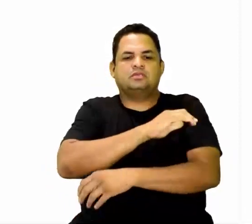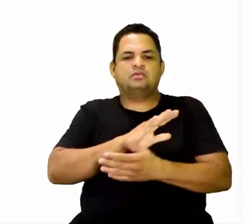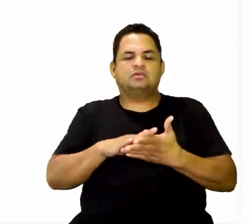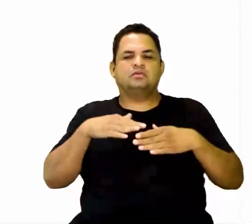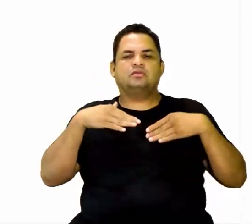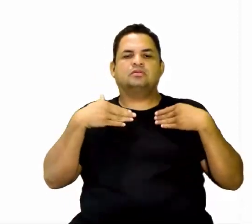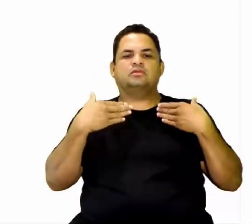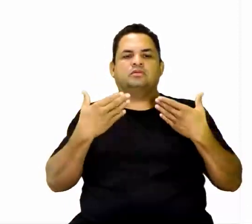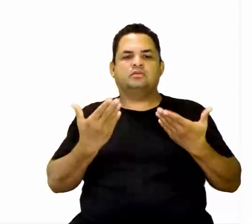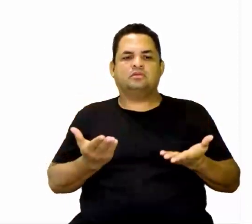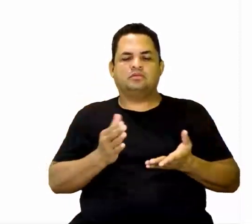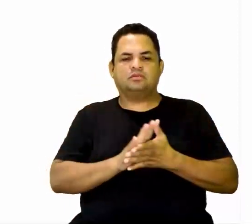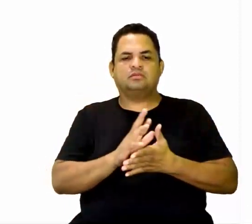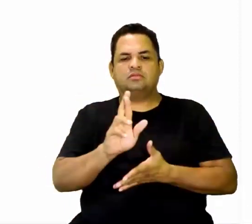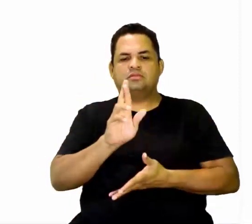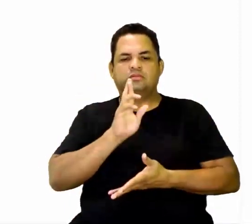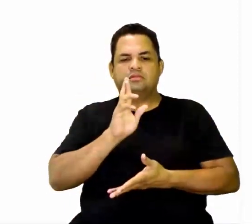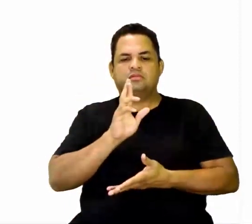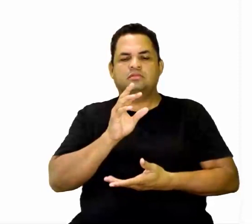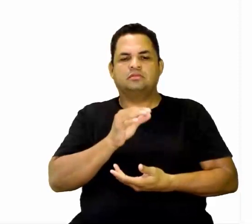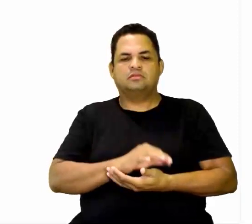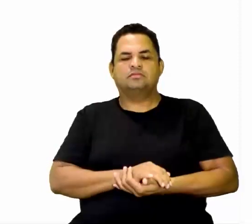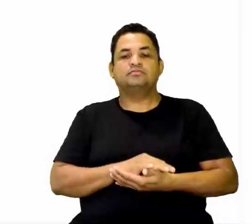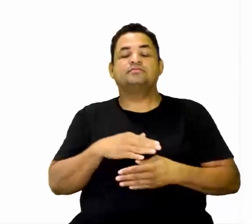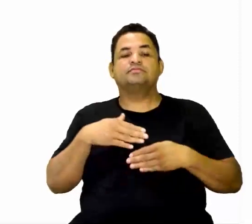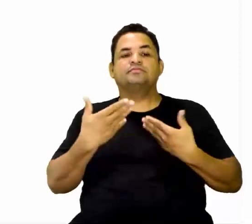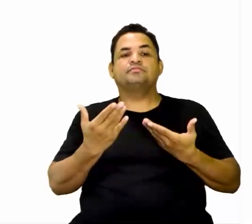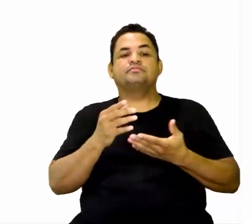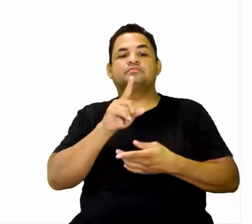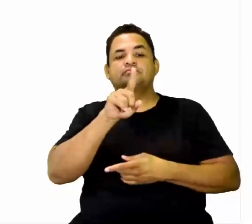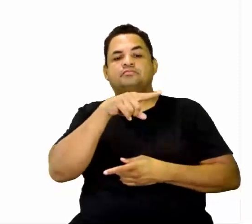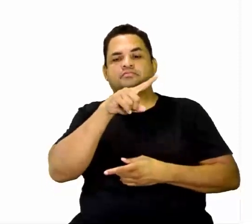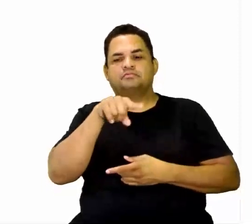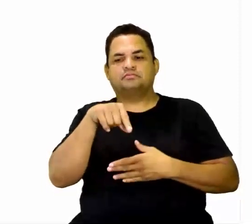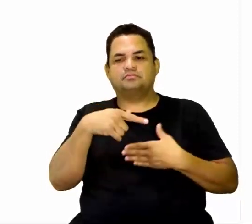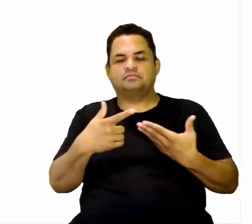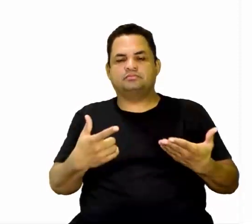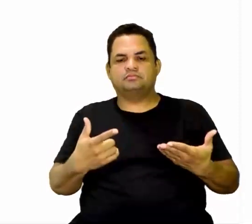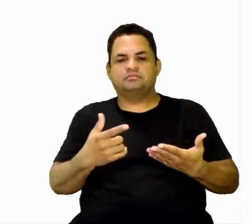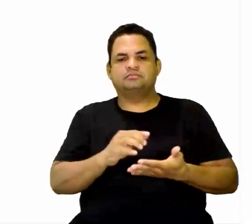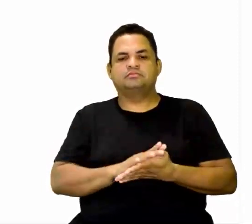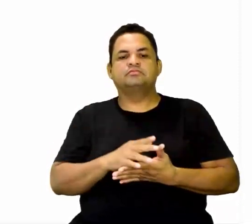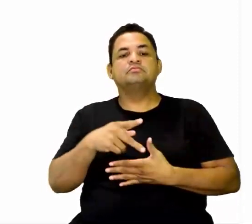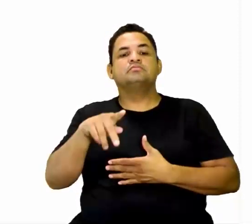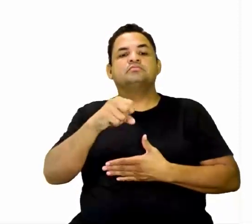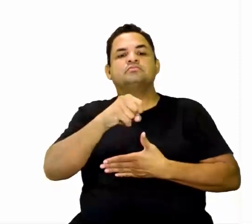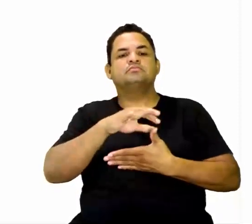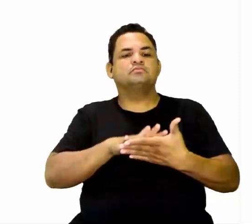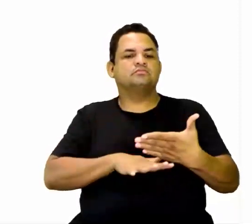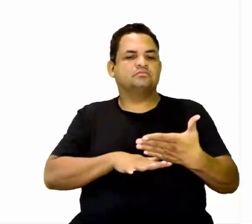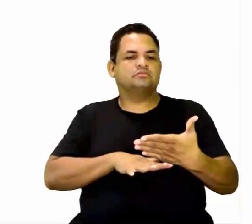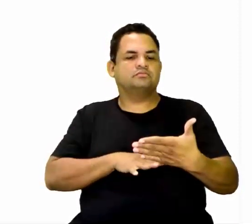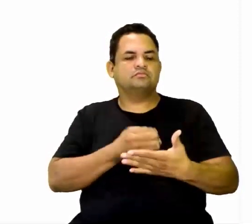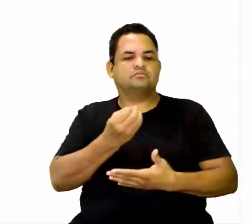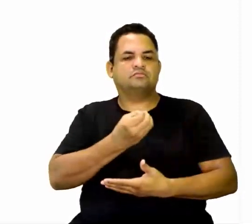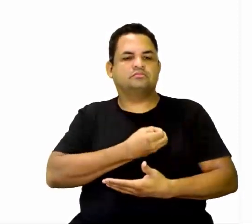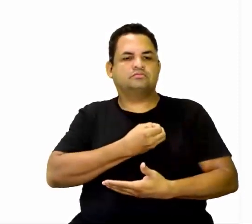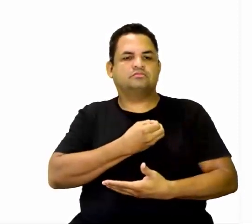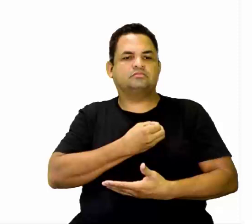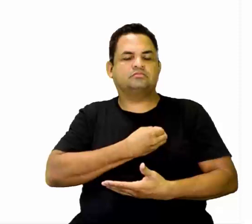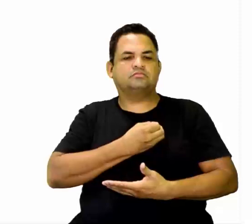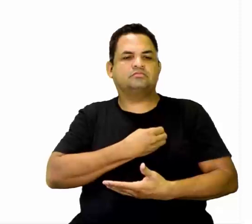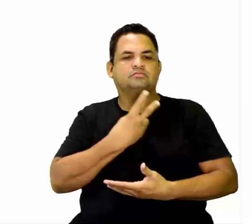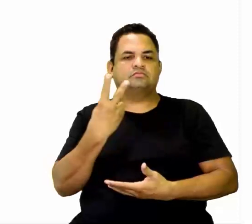qual a resposta você assinalou para esta segunda